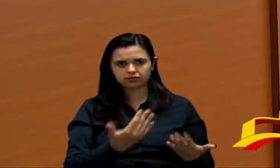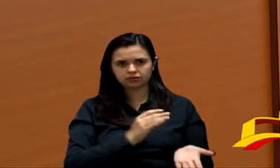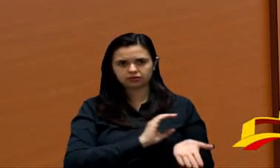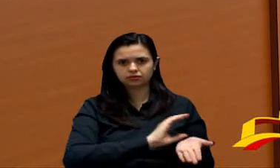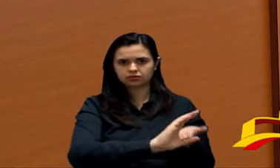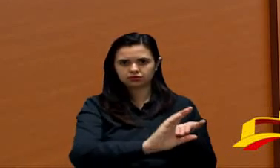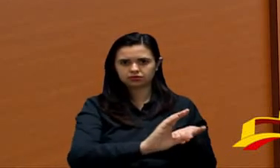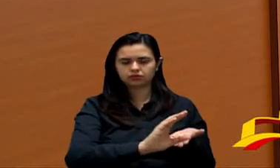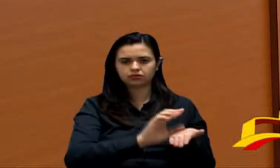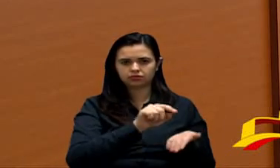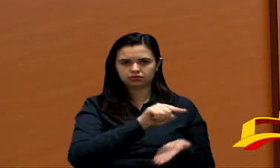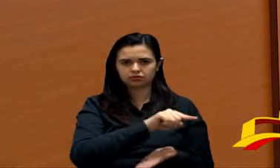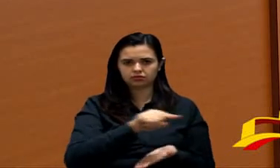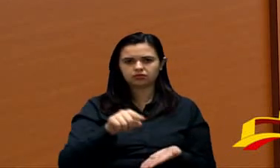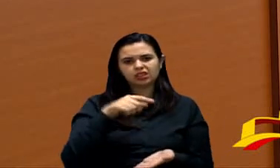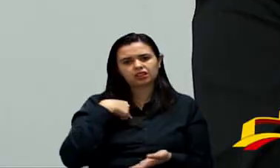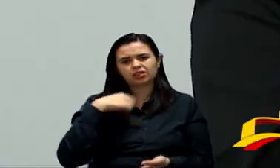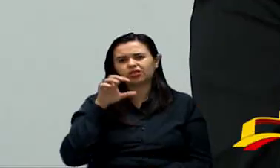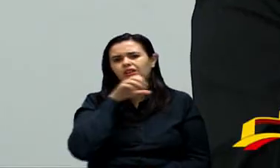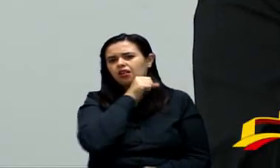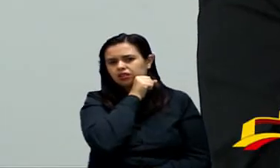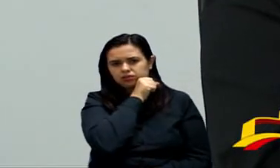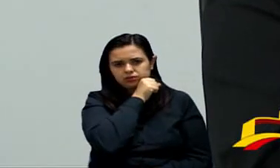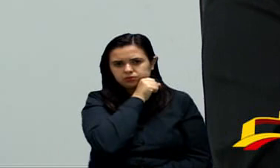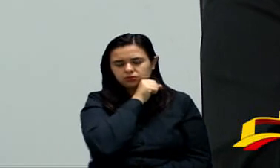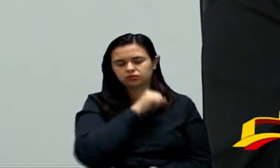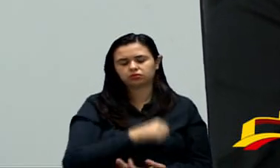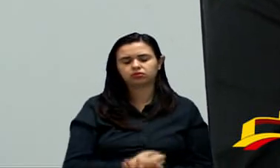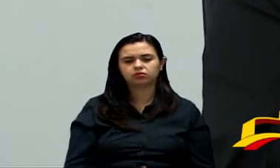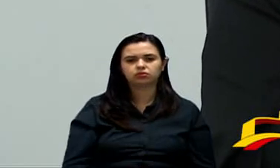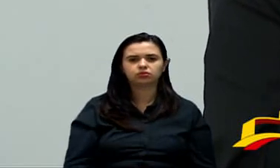vereador, que você rápido nesse requerimento.